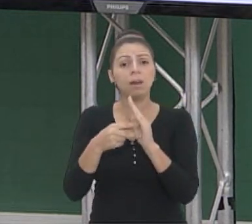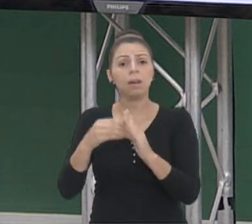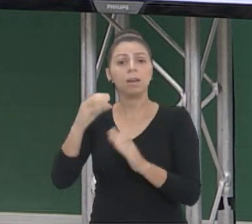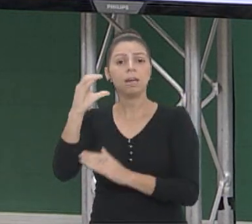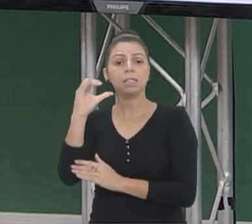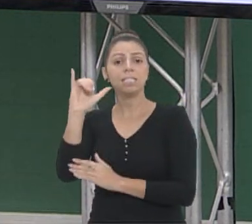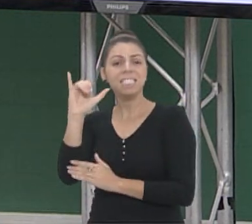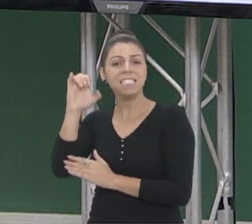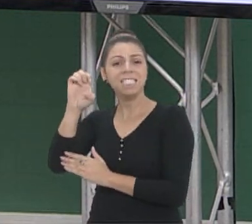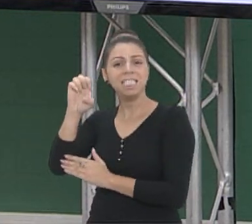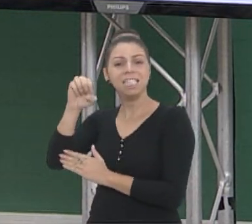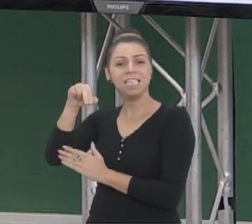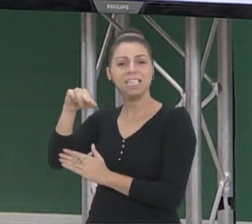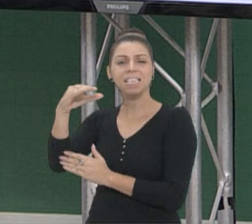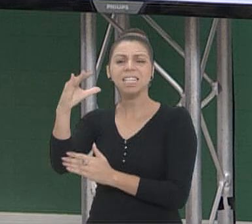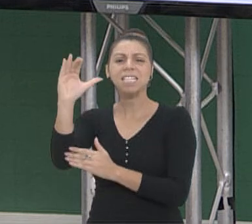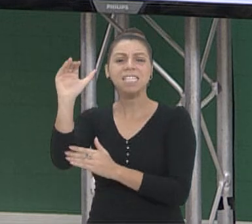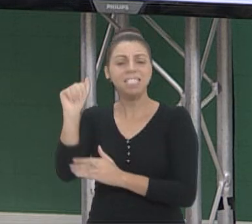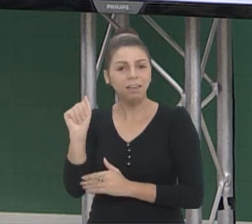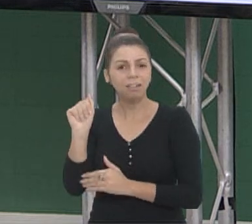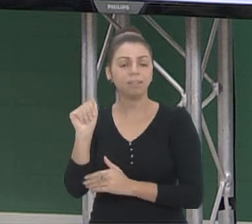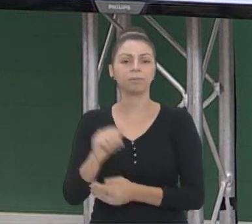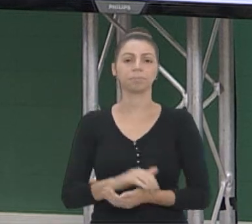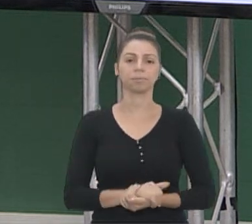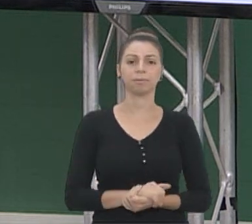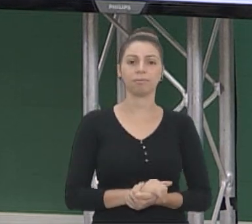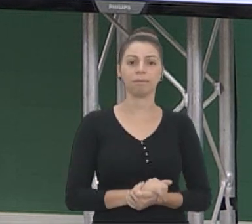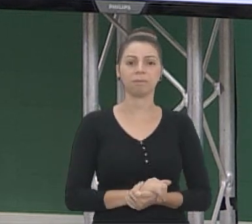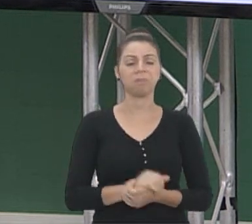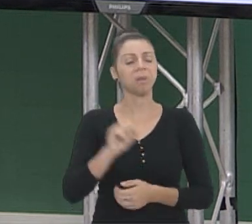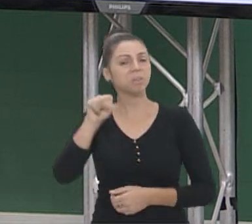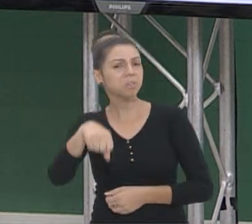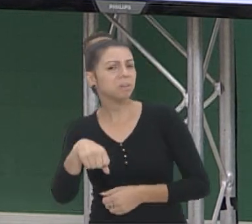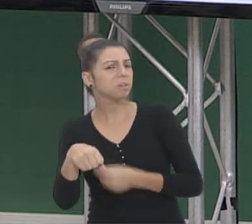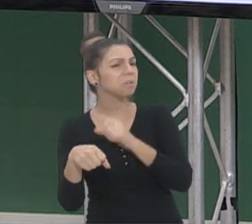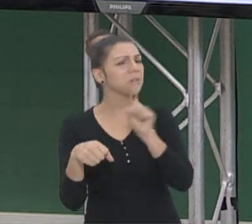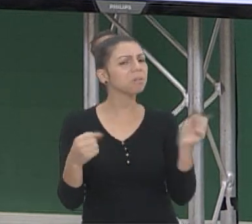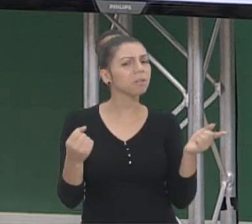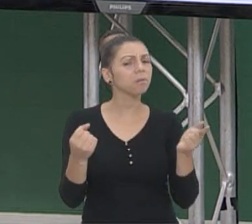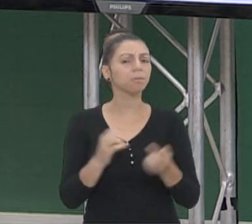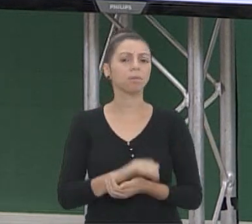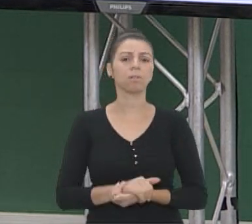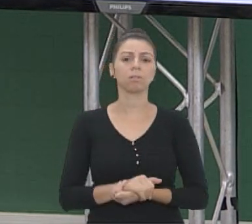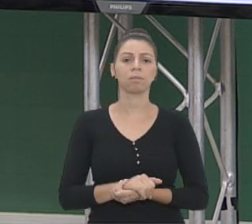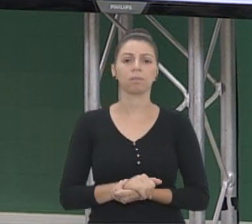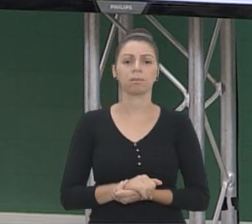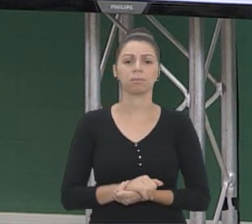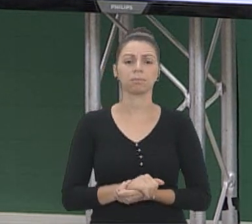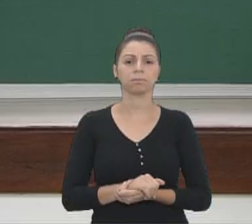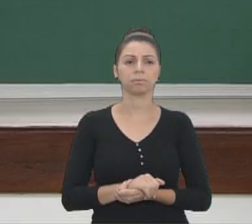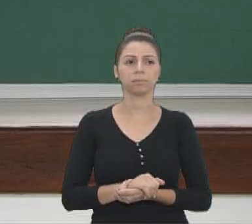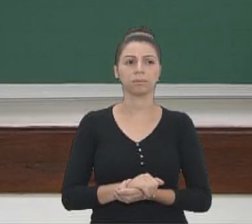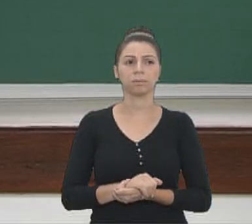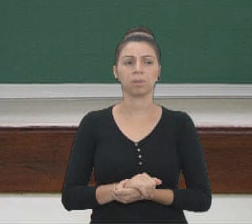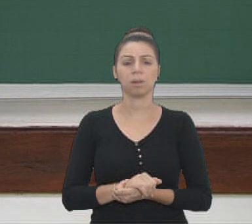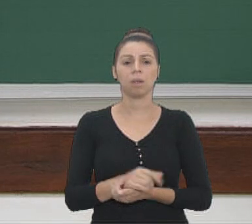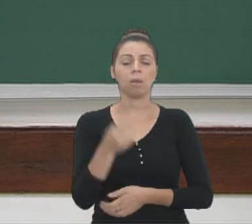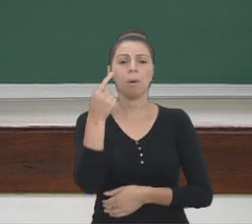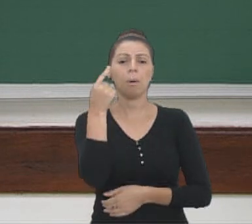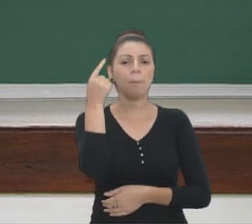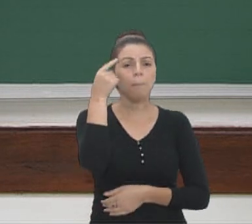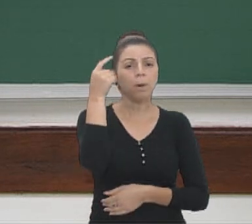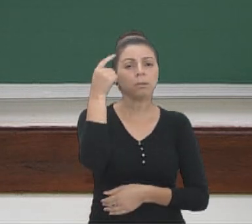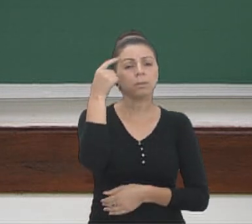pergunta que eu trago para você. Vamos lá? Será que sim, será que não? Para isso, eu vou buscar ali, a gente vai